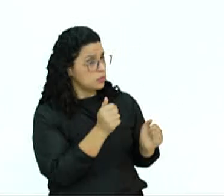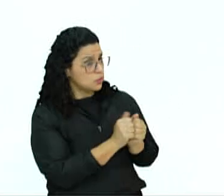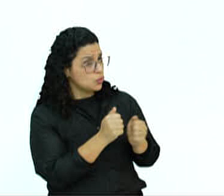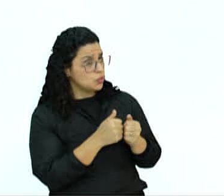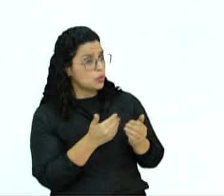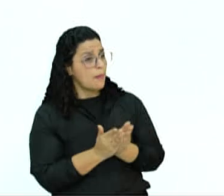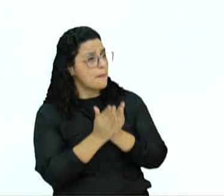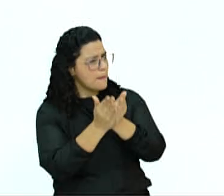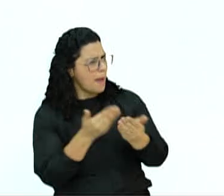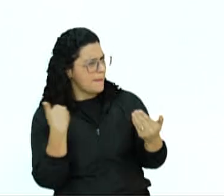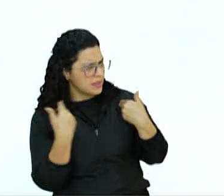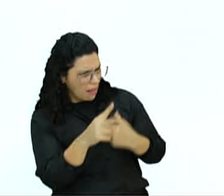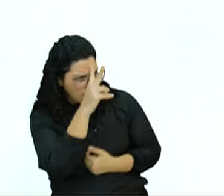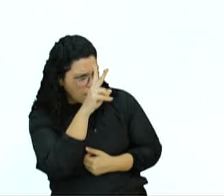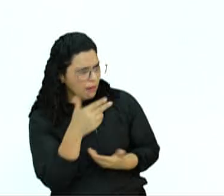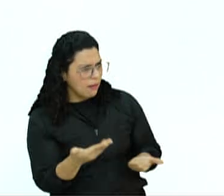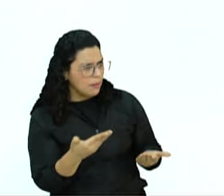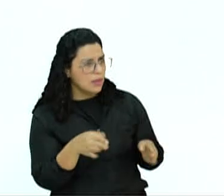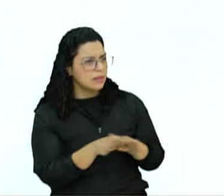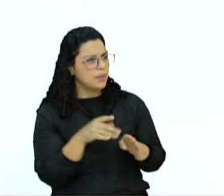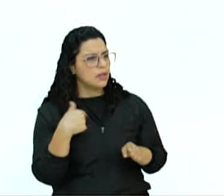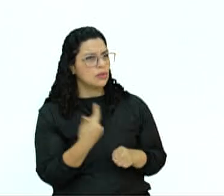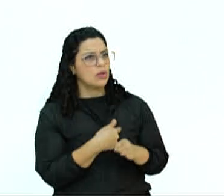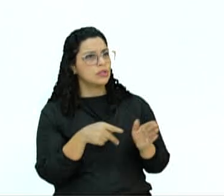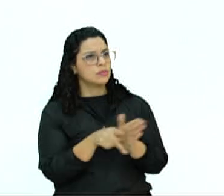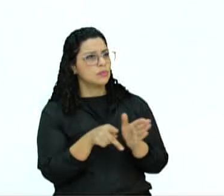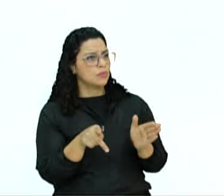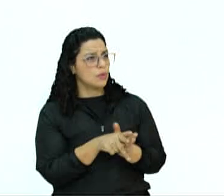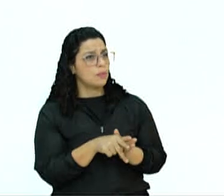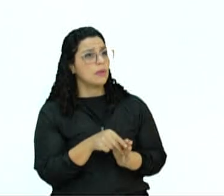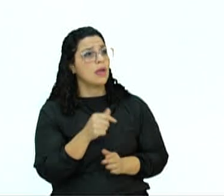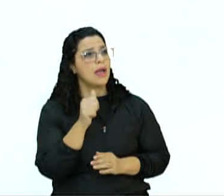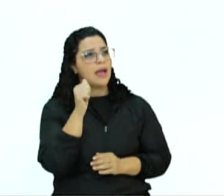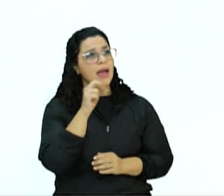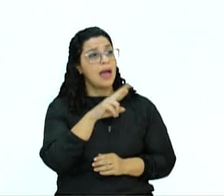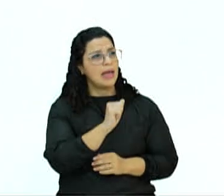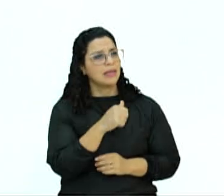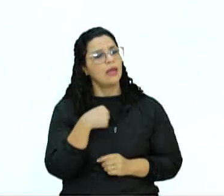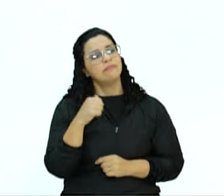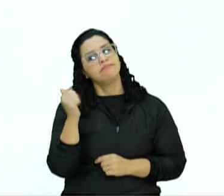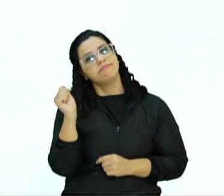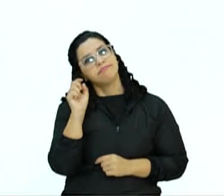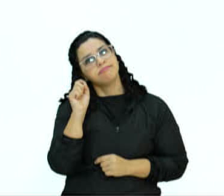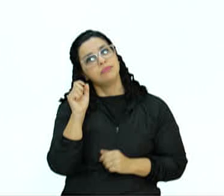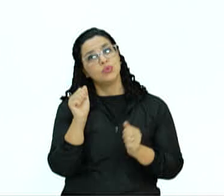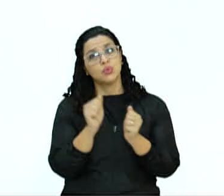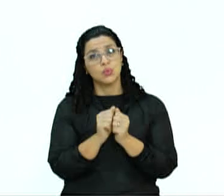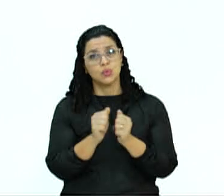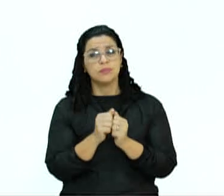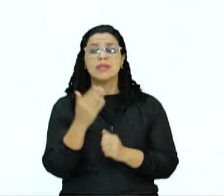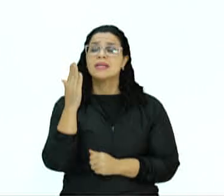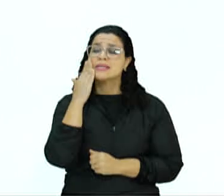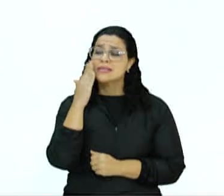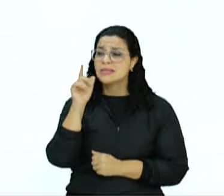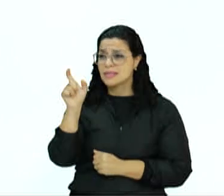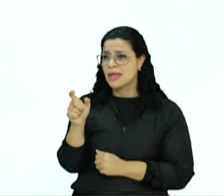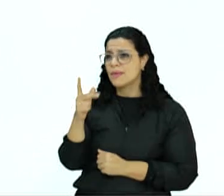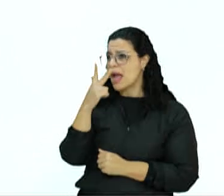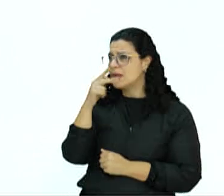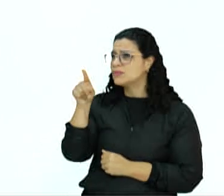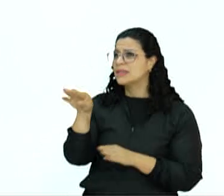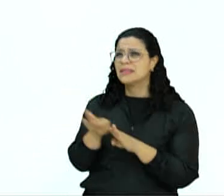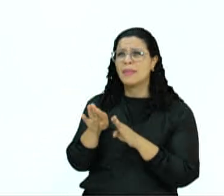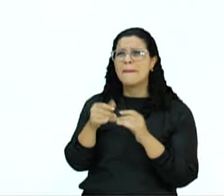passear de barco, você lembra? Recostando a cabeça no ombro do homem, ela retardou o passo. Sabe, Ricardo, acho que você é